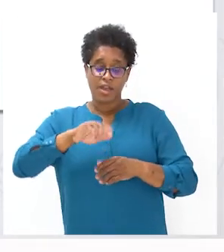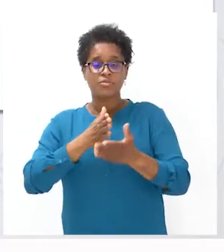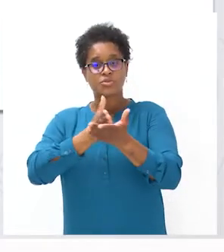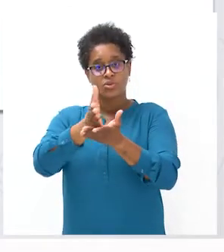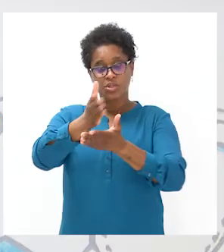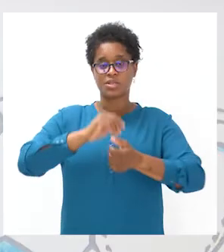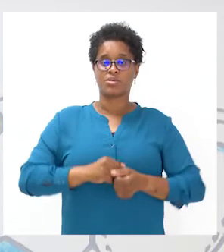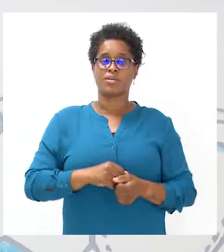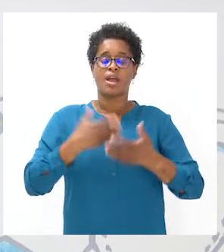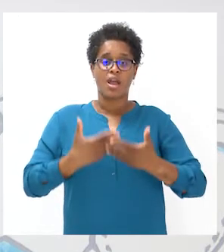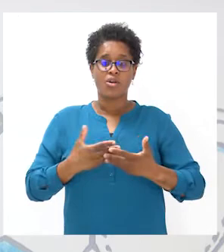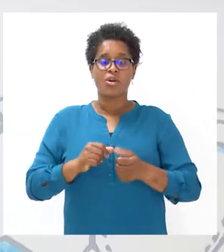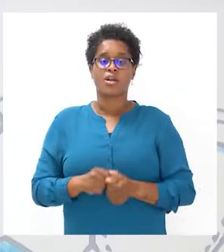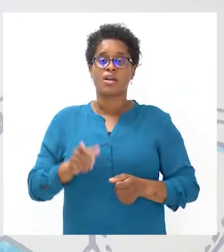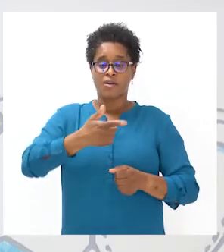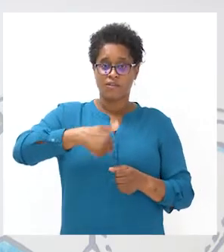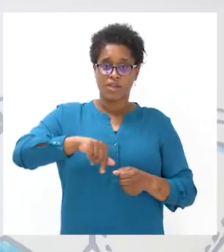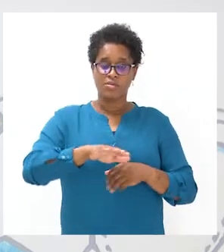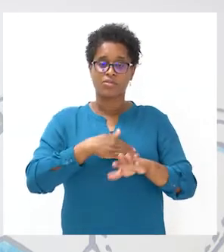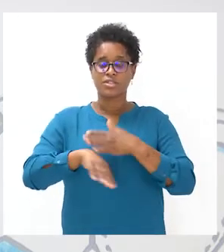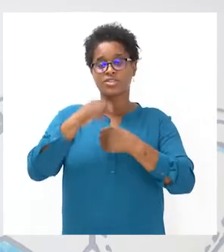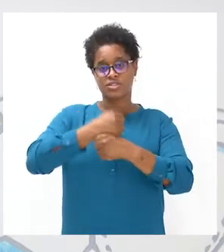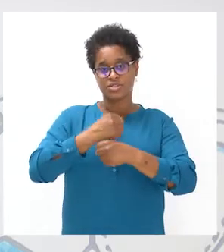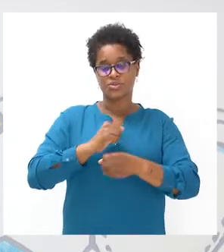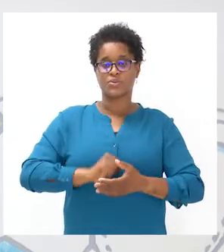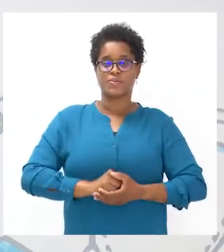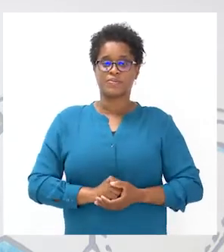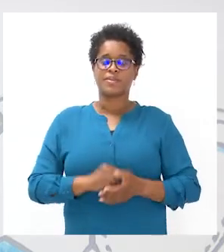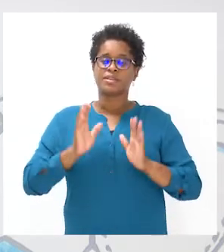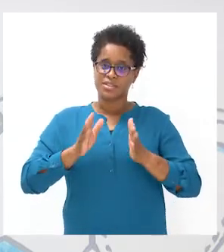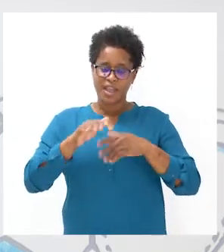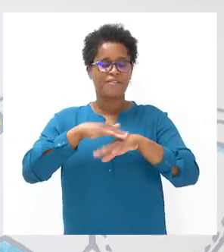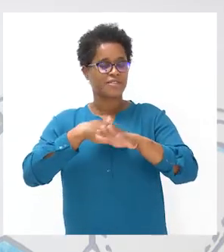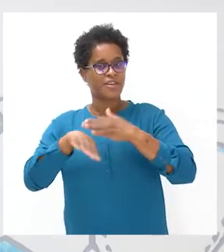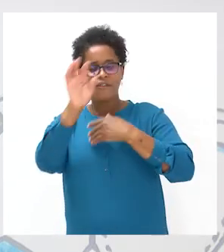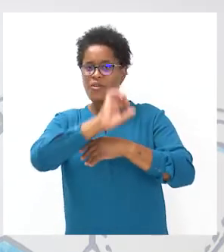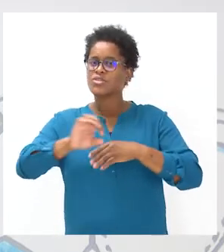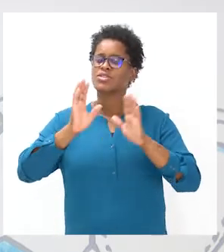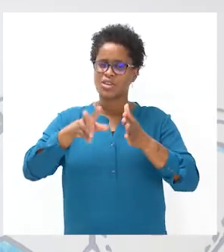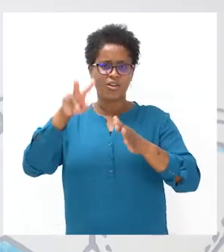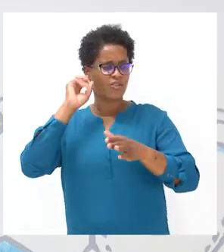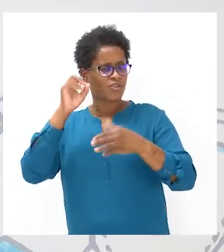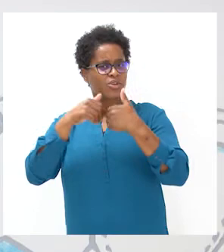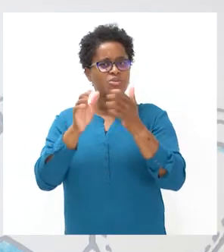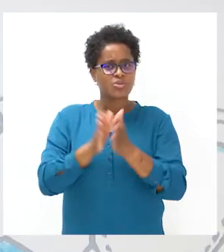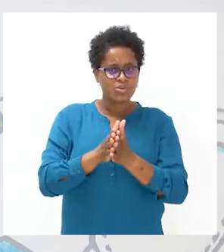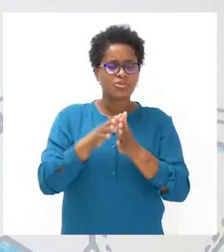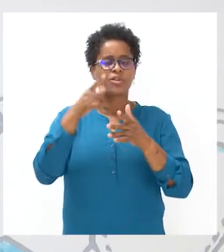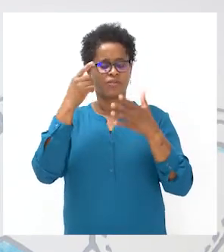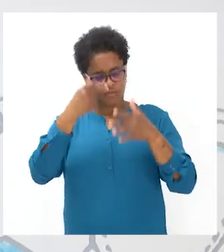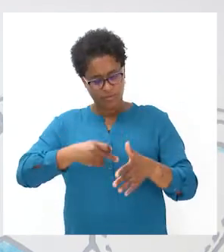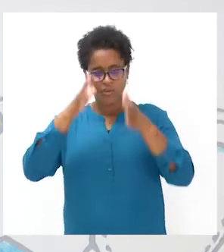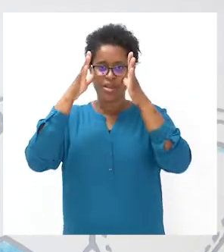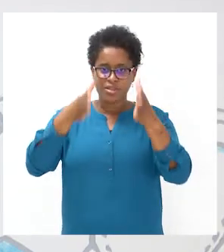avançar. Agora então vamos fazer exercícios. Já fizeram, vocês já ouviram tudo, estiveram